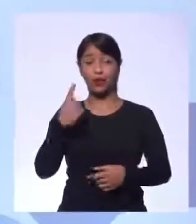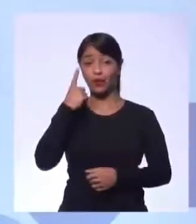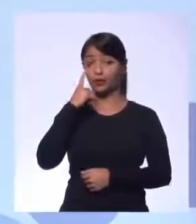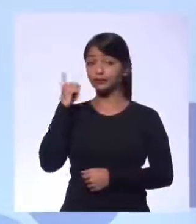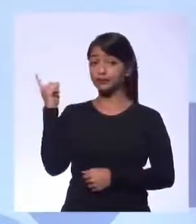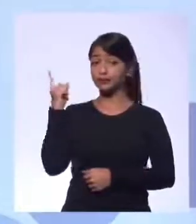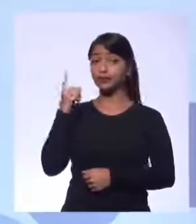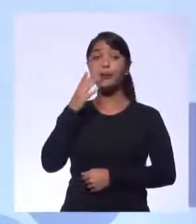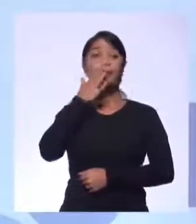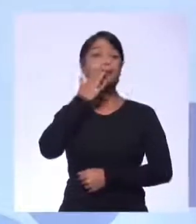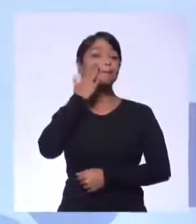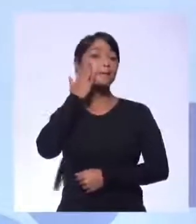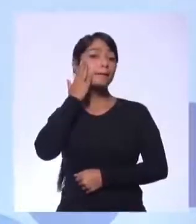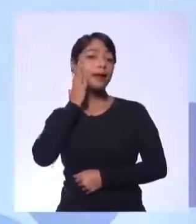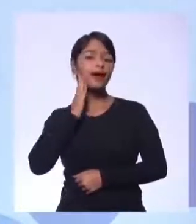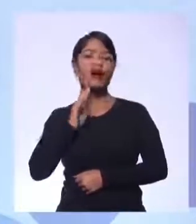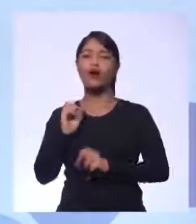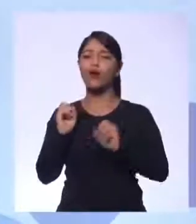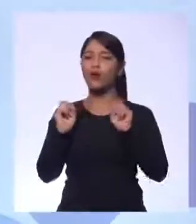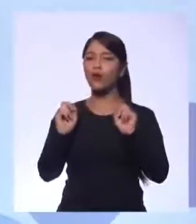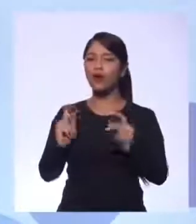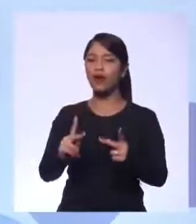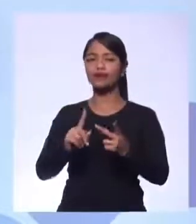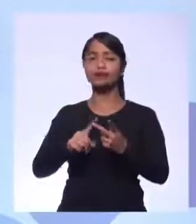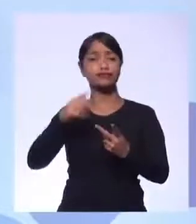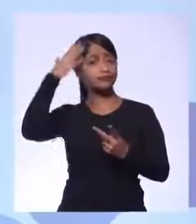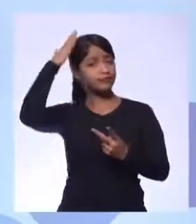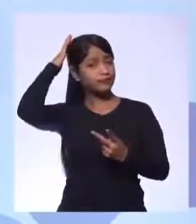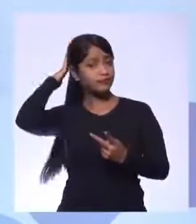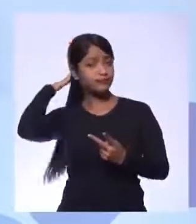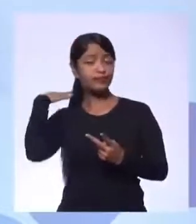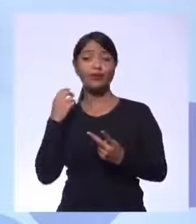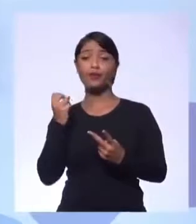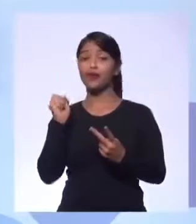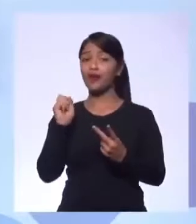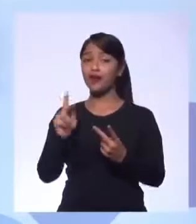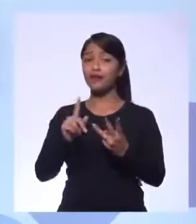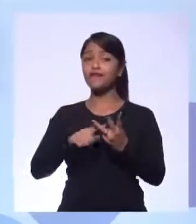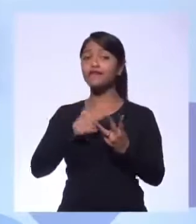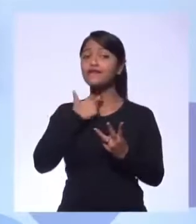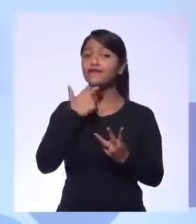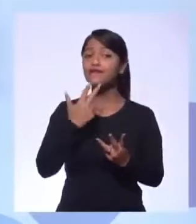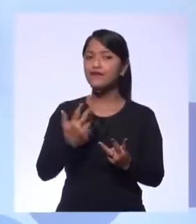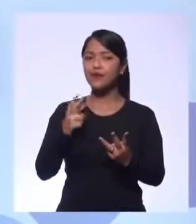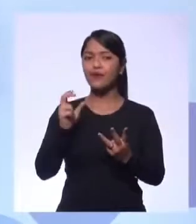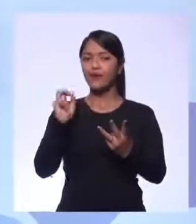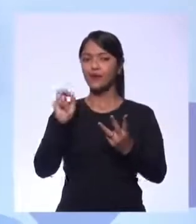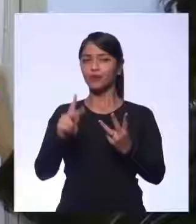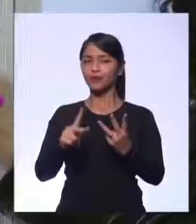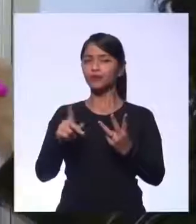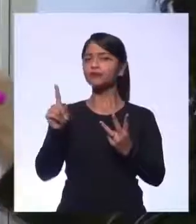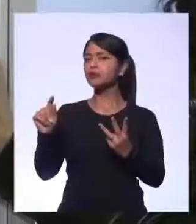Pele, ok. Cabelo, ok. Voz, ok. E mostrar. Gente, isso daqui é uma